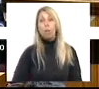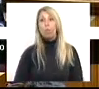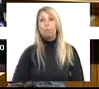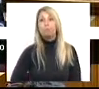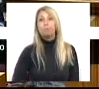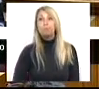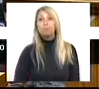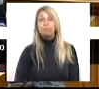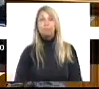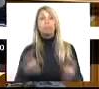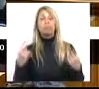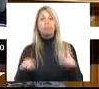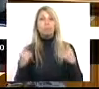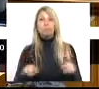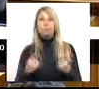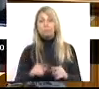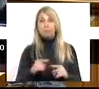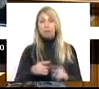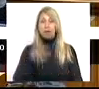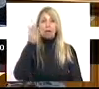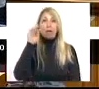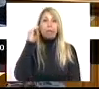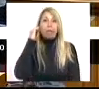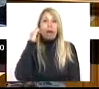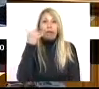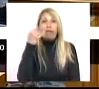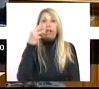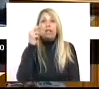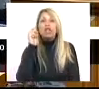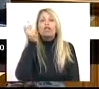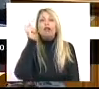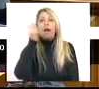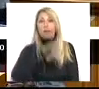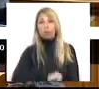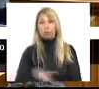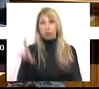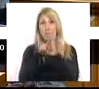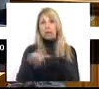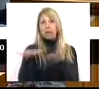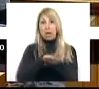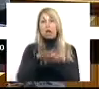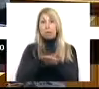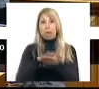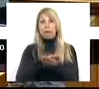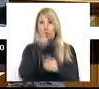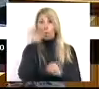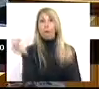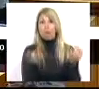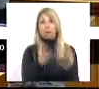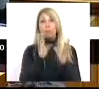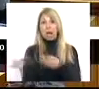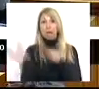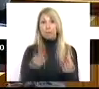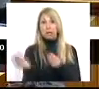decorreram 23 anos, senhoras e senhores deputados, uma coisa que a Lei de Bases do Ambiente dizia que deveria ser apresentada 3 em 3 anos, decorreram